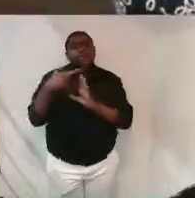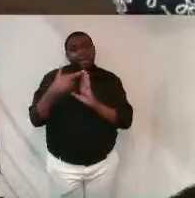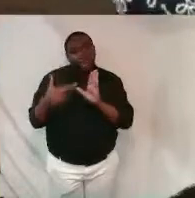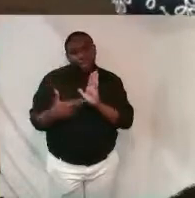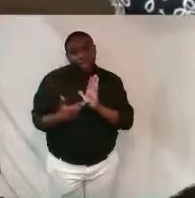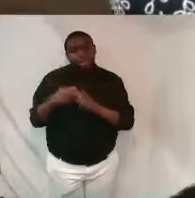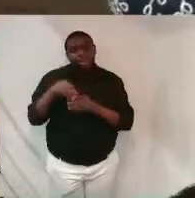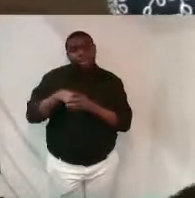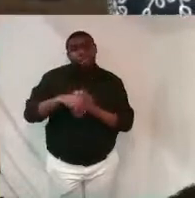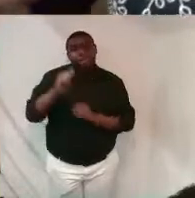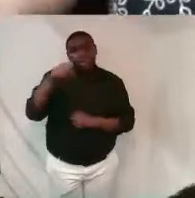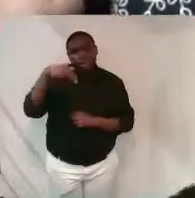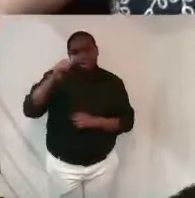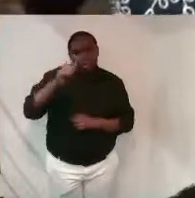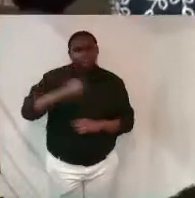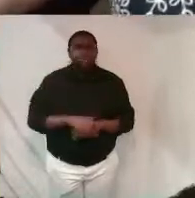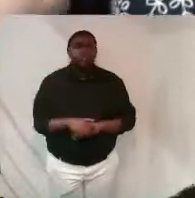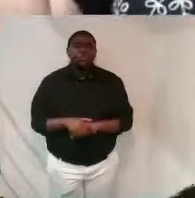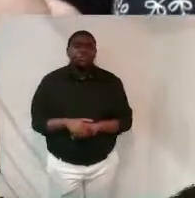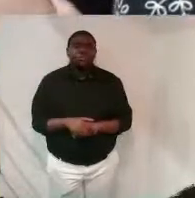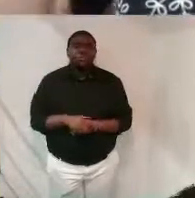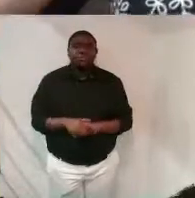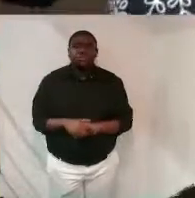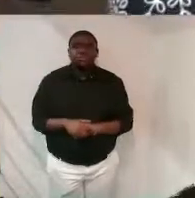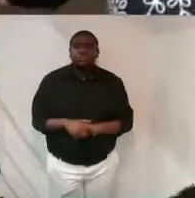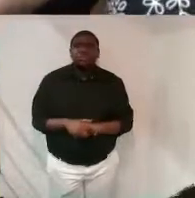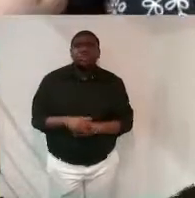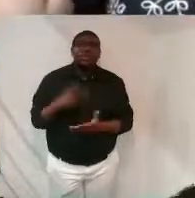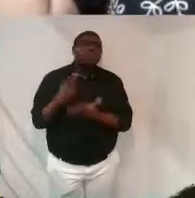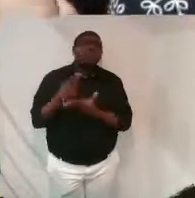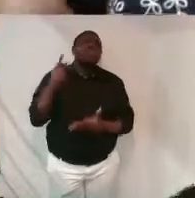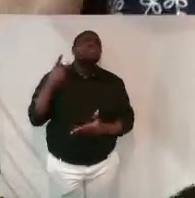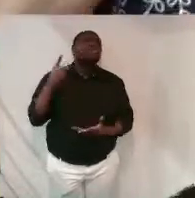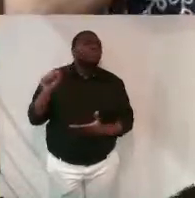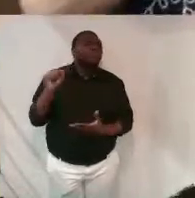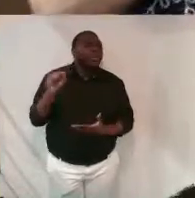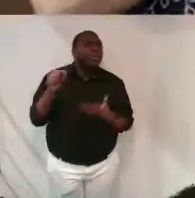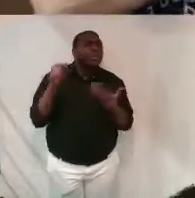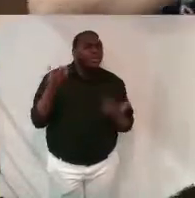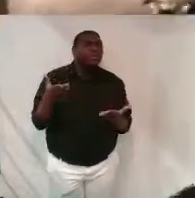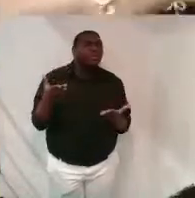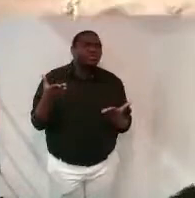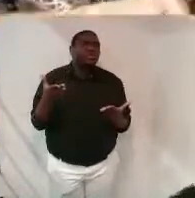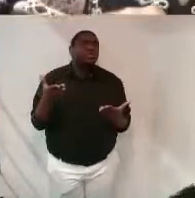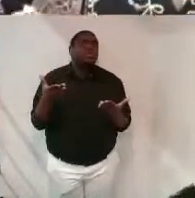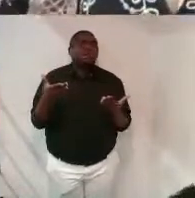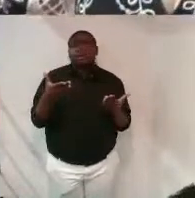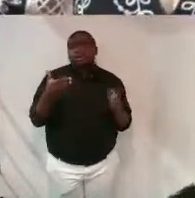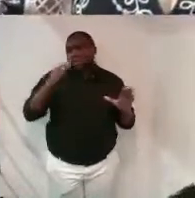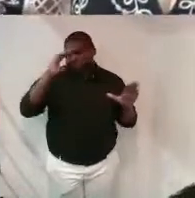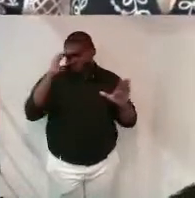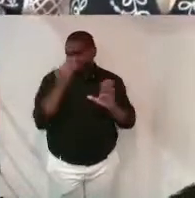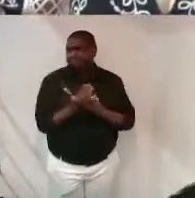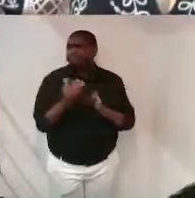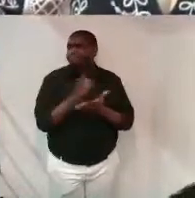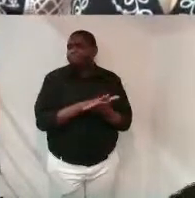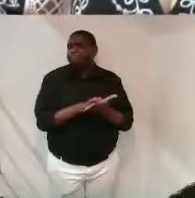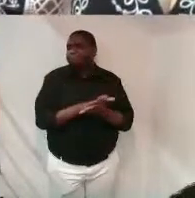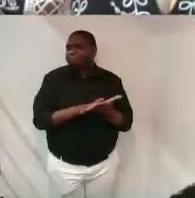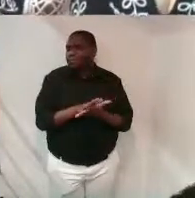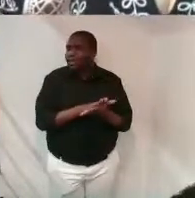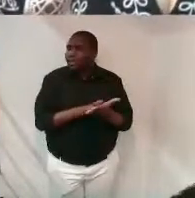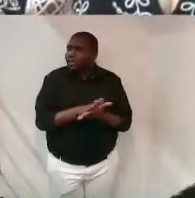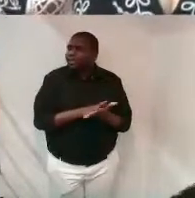da ANA, o que acaba, muitas vezes, implicando no descumprimento de um conjunto